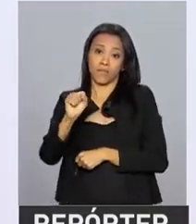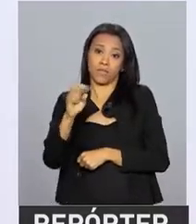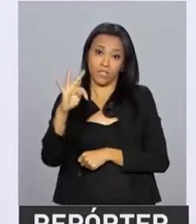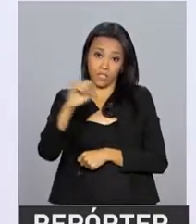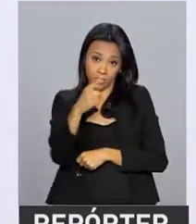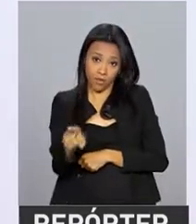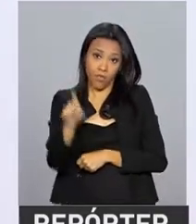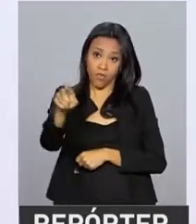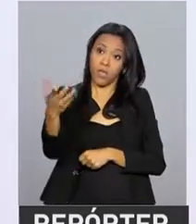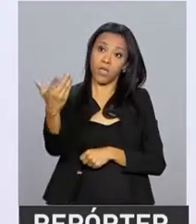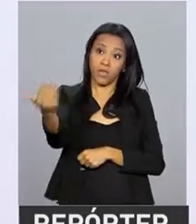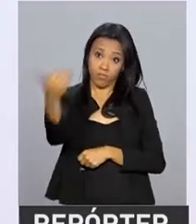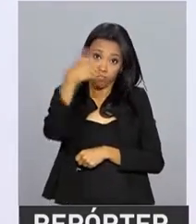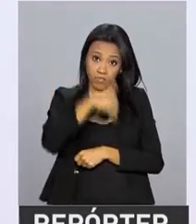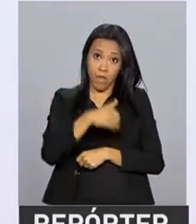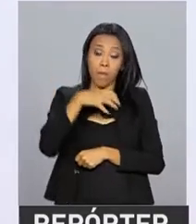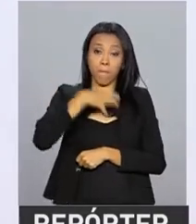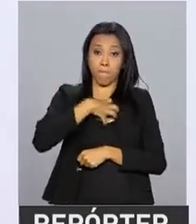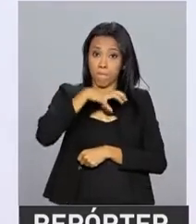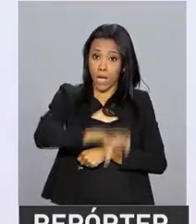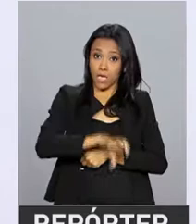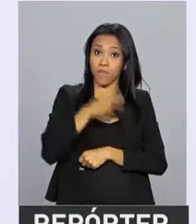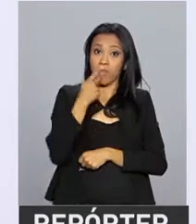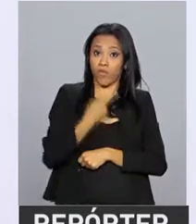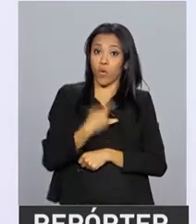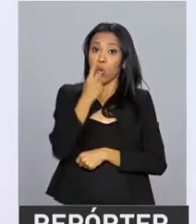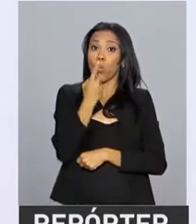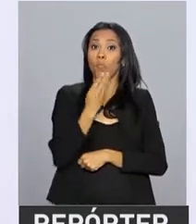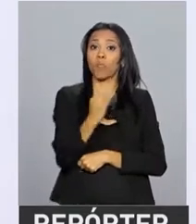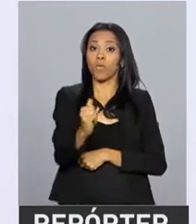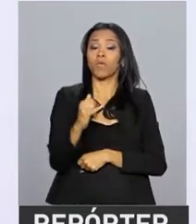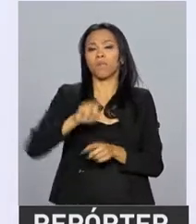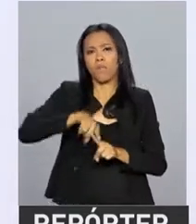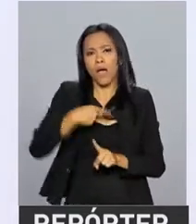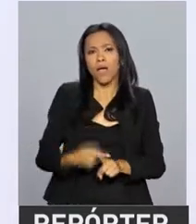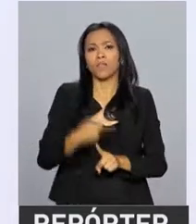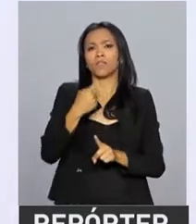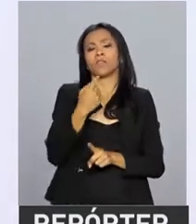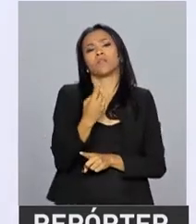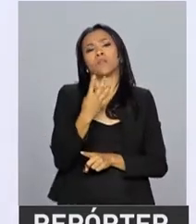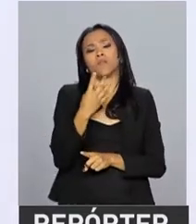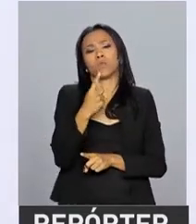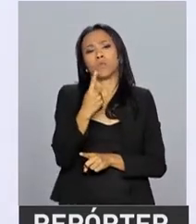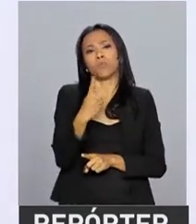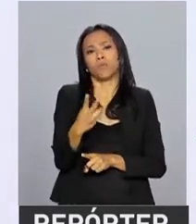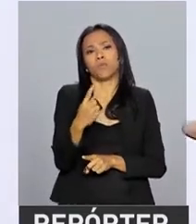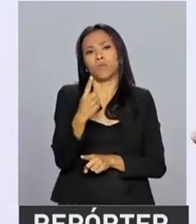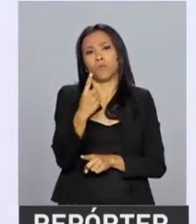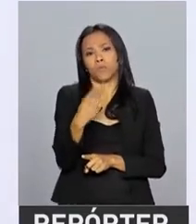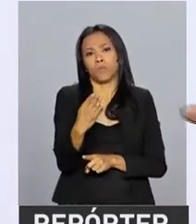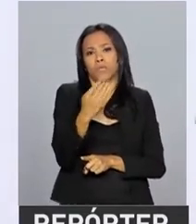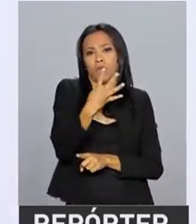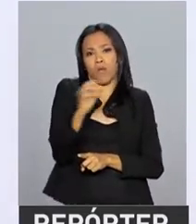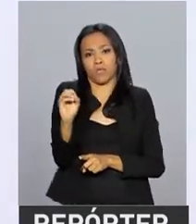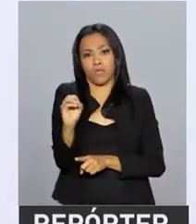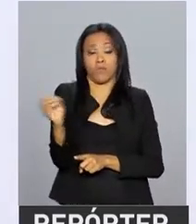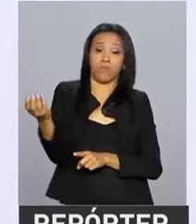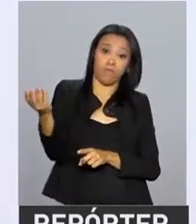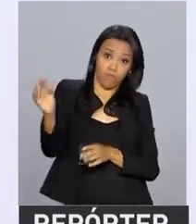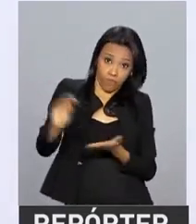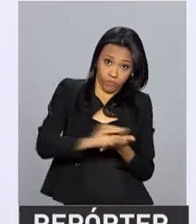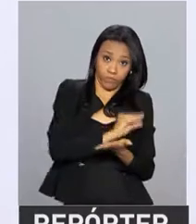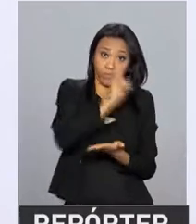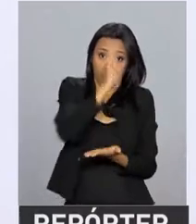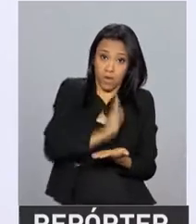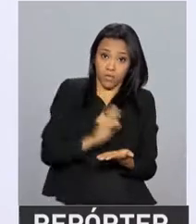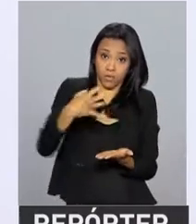na Bahia, já investiu 1 bilhão e vai investir mais 1 bilhão e 400. Entre outras questões, para completar aquela ferrovia oeste-leste, né? A